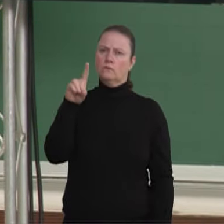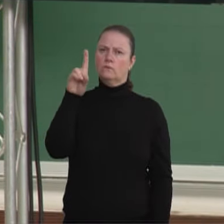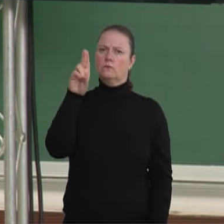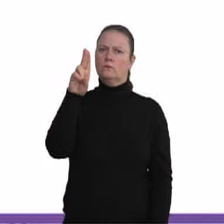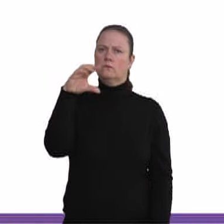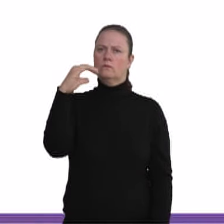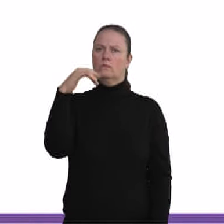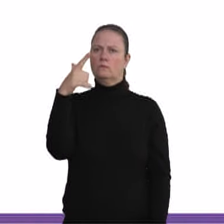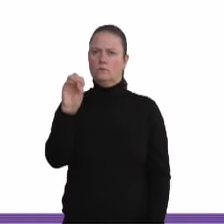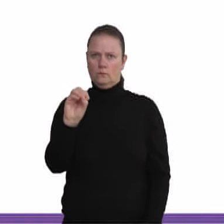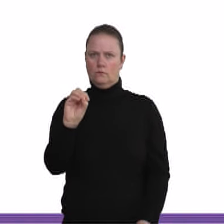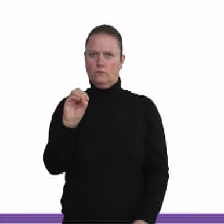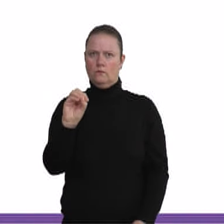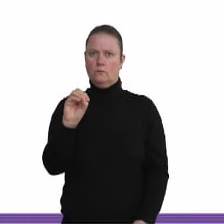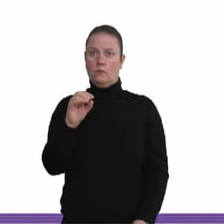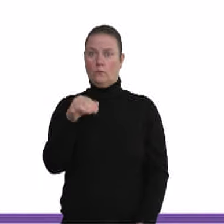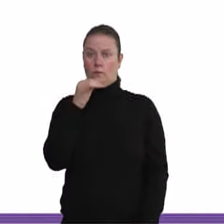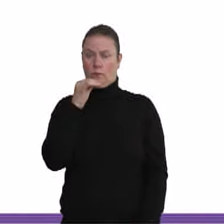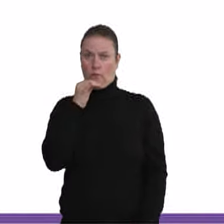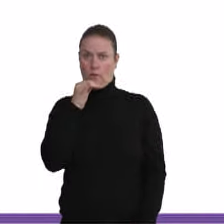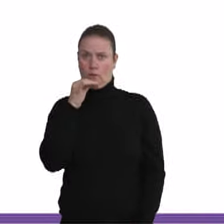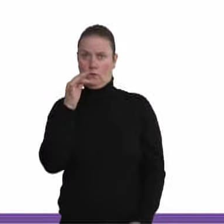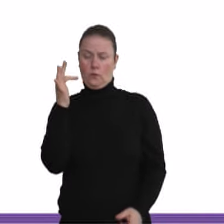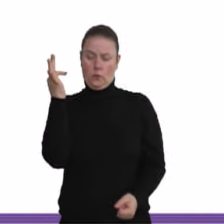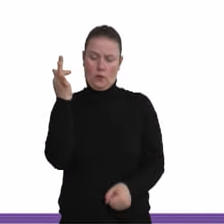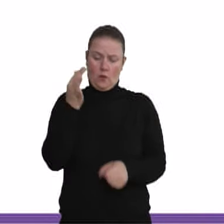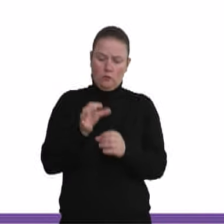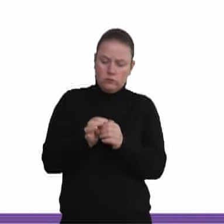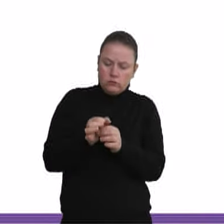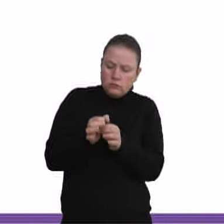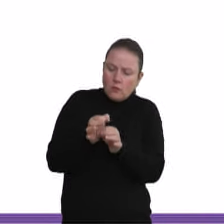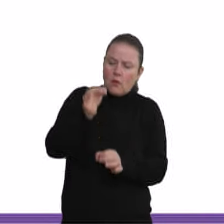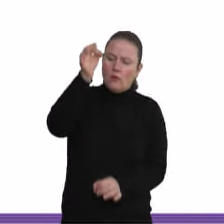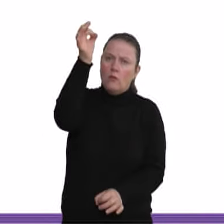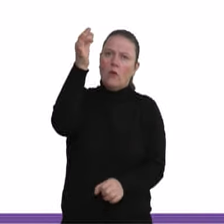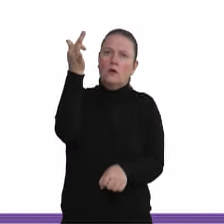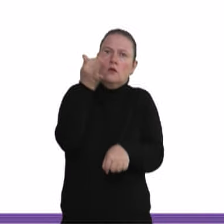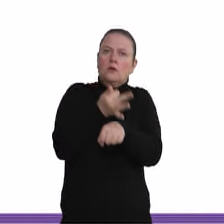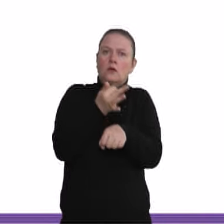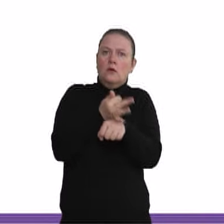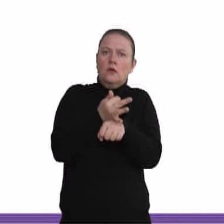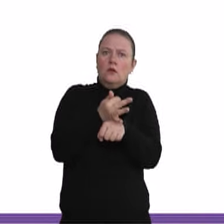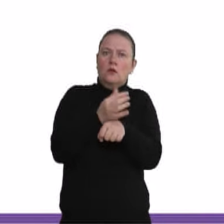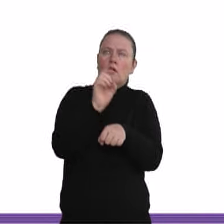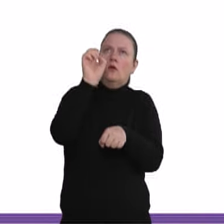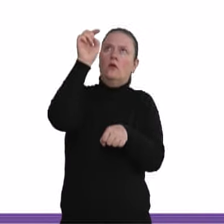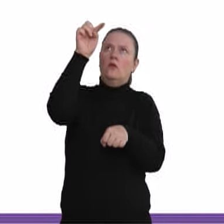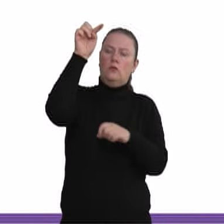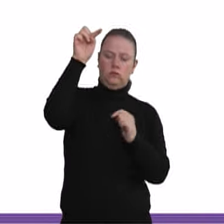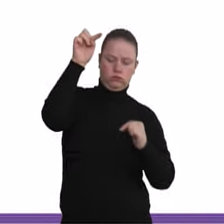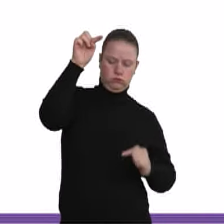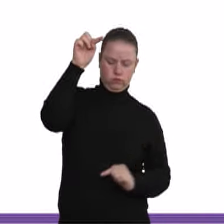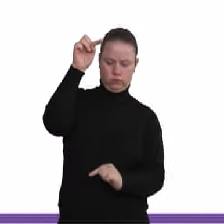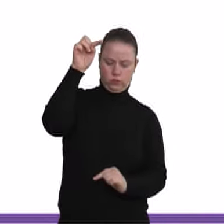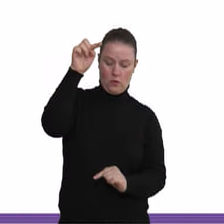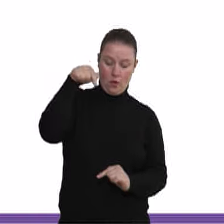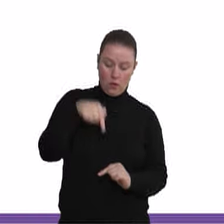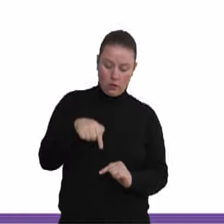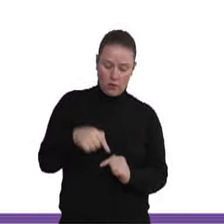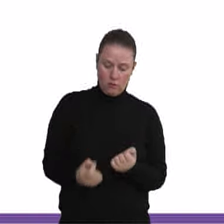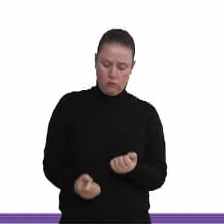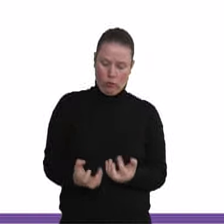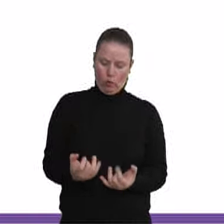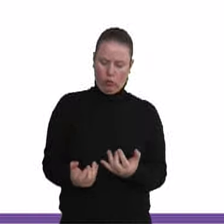ali? Ó? Segurando uma barra de ferro em uma das suas extremidades e colocando a outra ponta sobre uma chama, ela começará